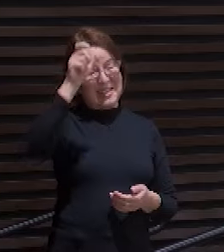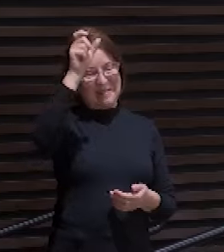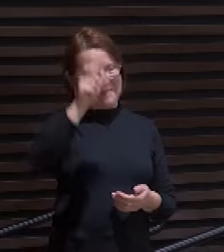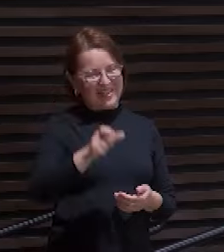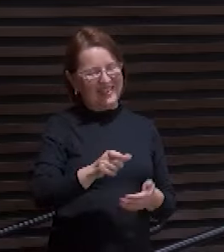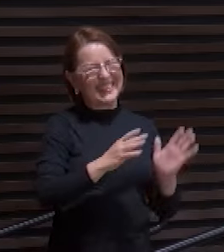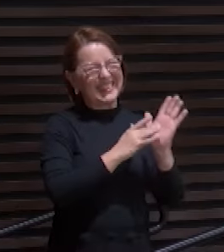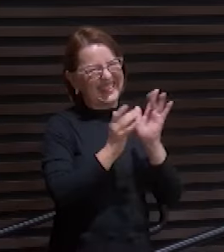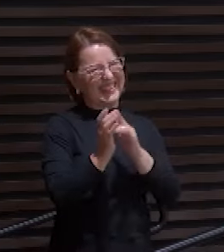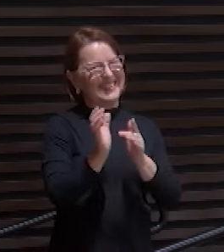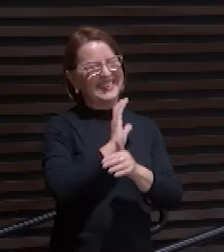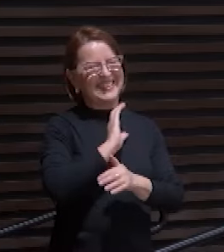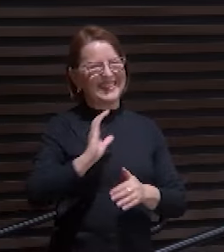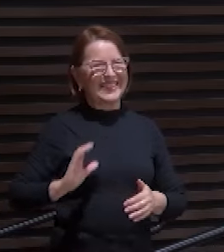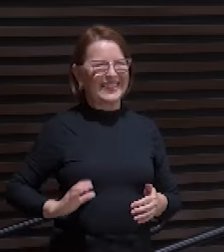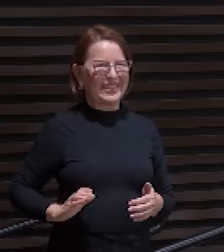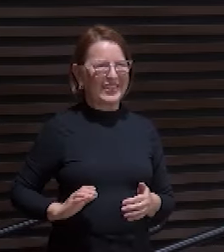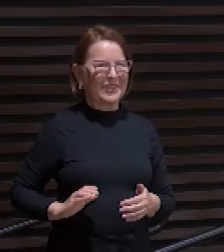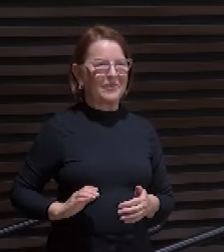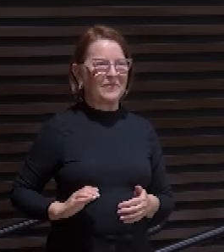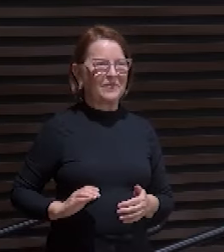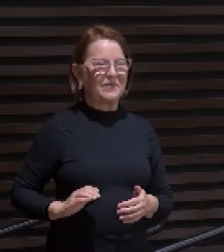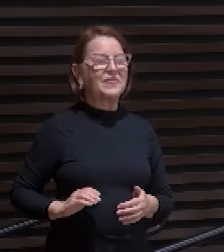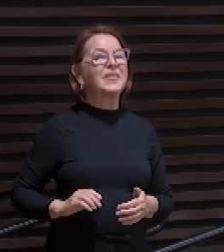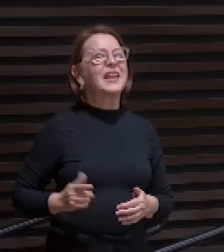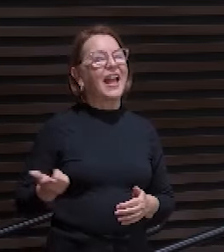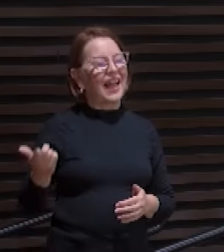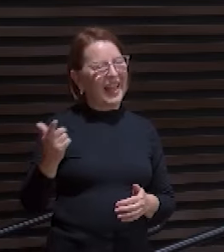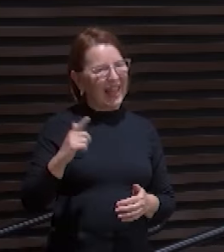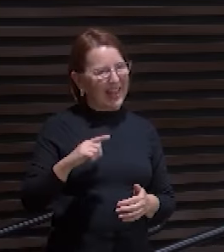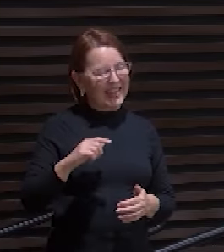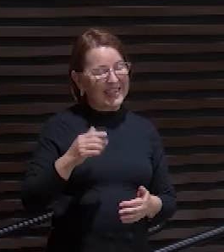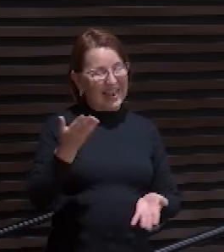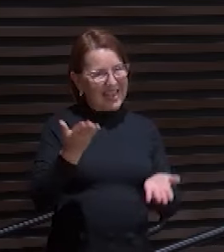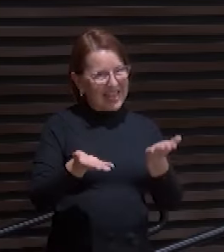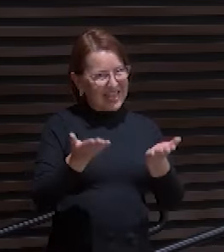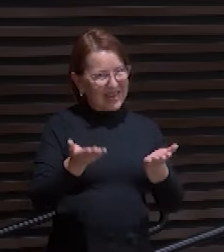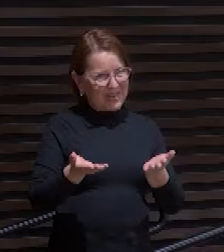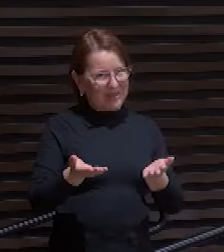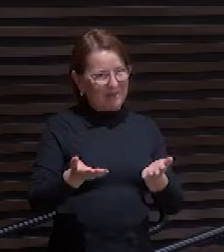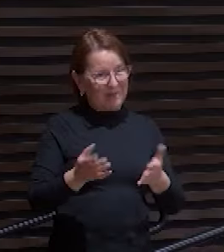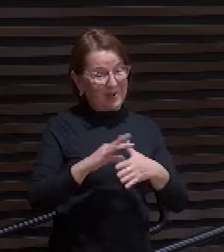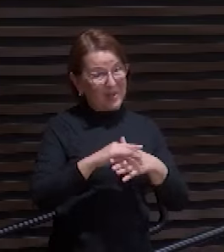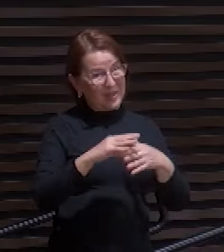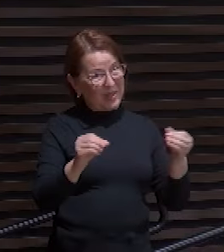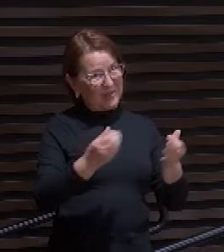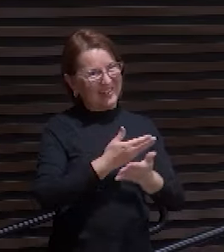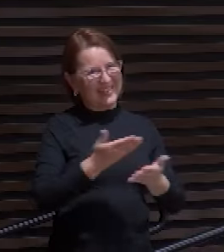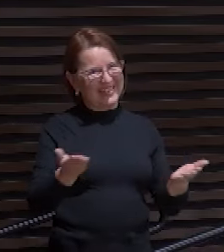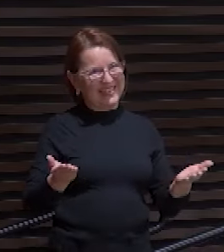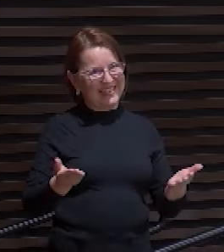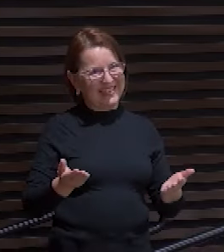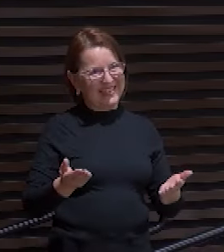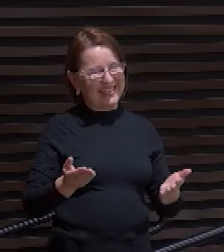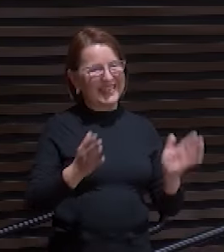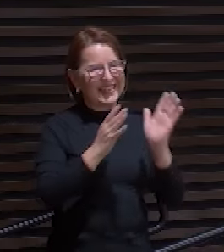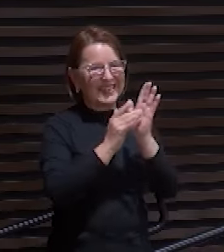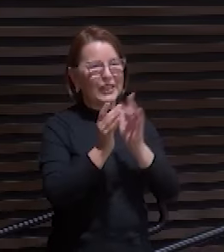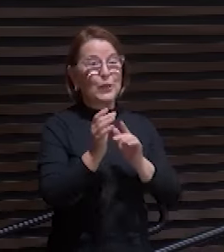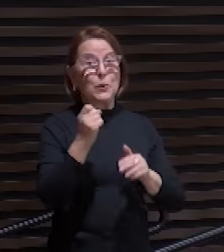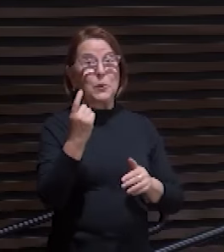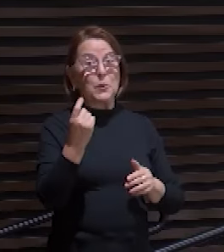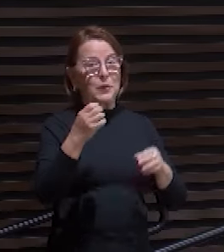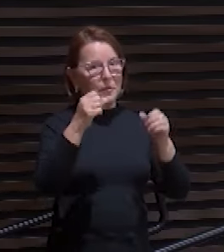Jesus Cristo. Ele vai trazer equilíbrio. Ele vai curar você. Ele é o único que pode fazer